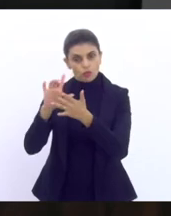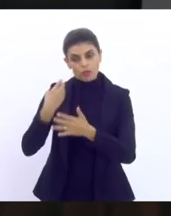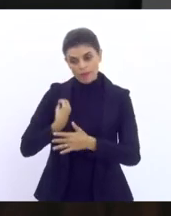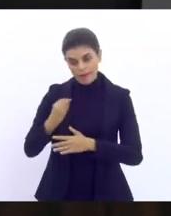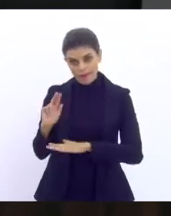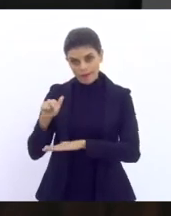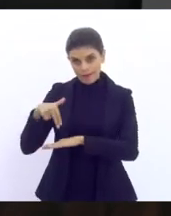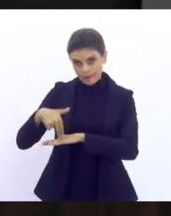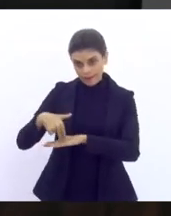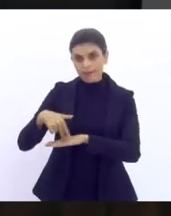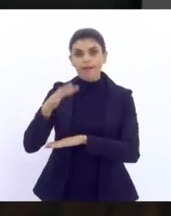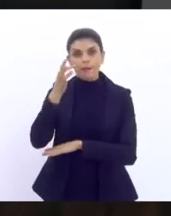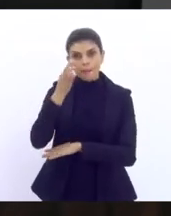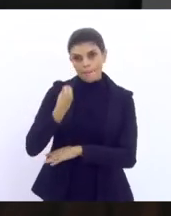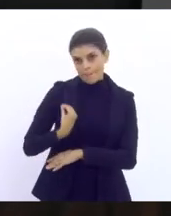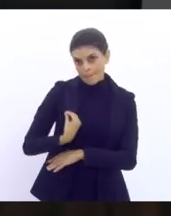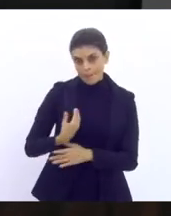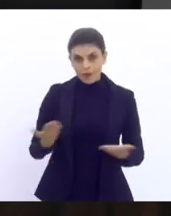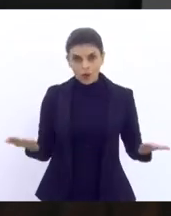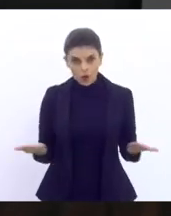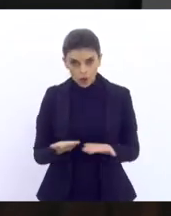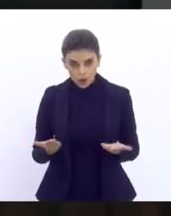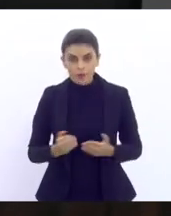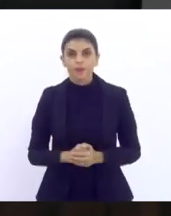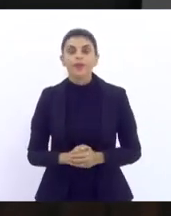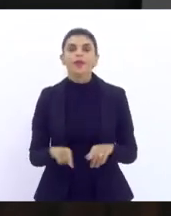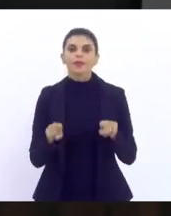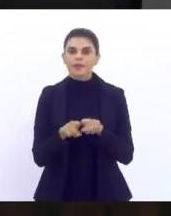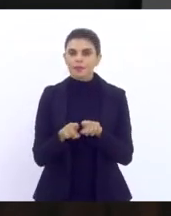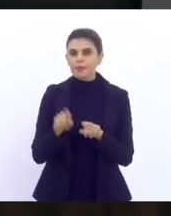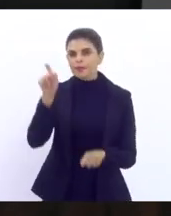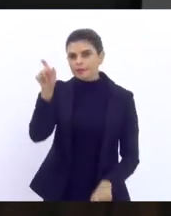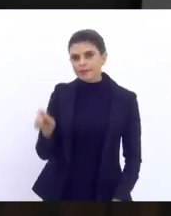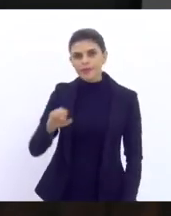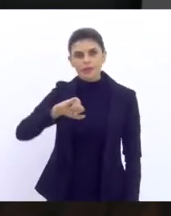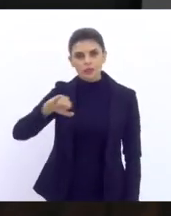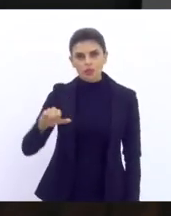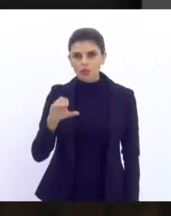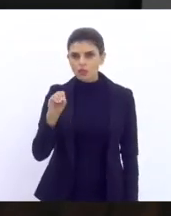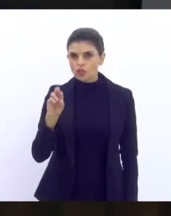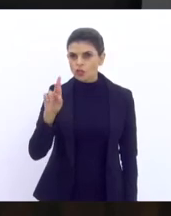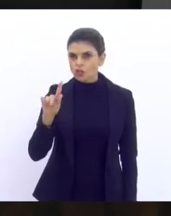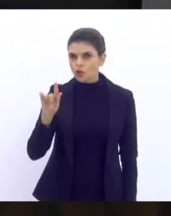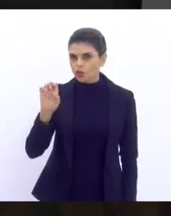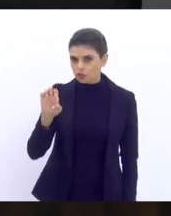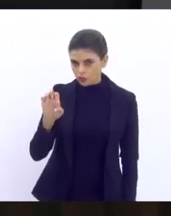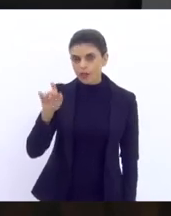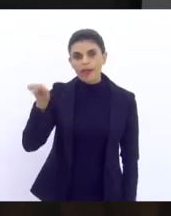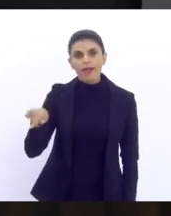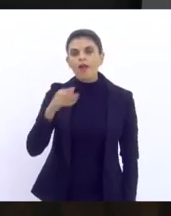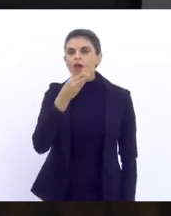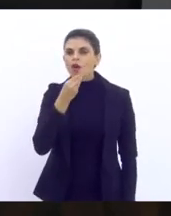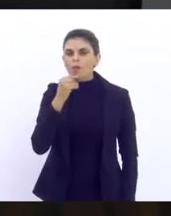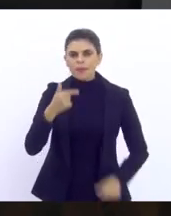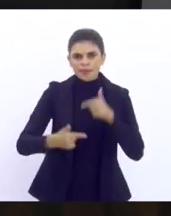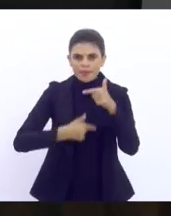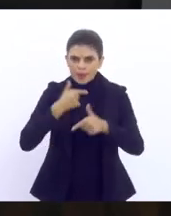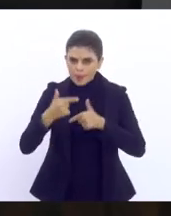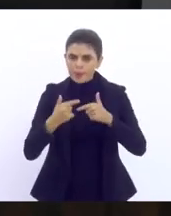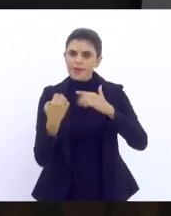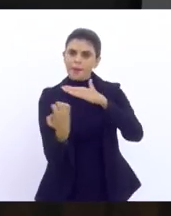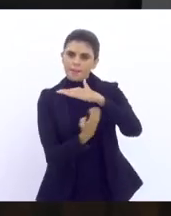sessão solene de hoje. Jorge Avelino Nascimento, empresário que conhece esse trabalho de perto